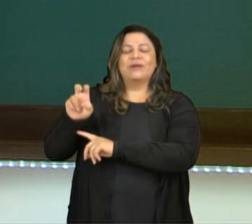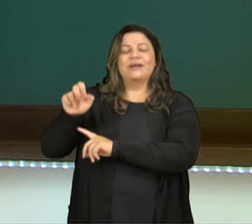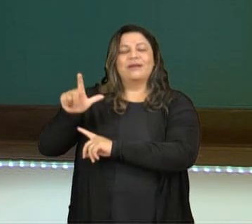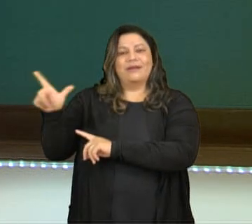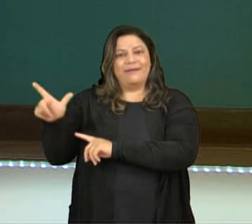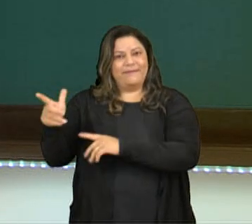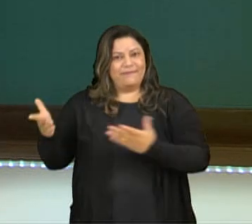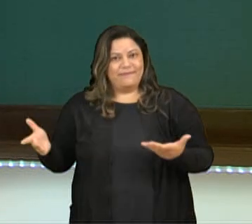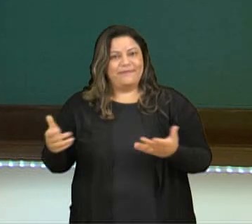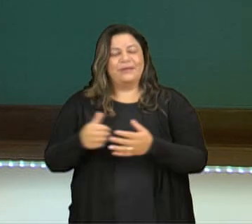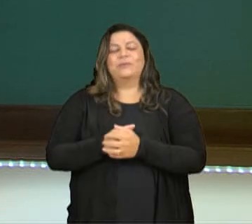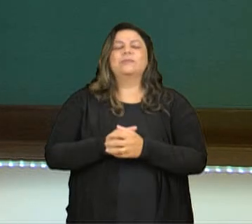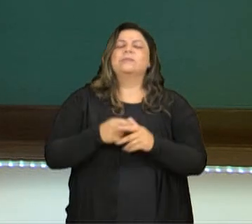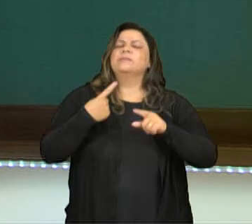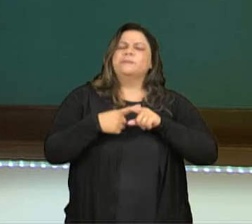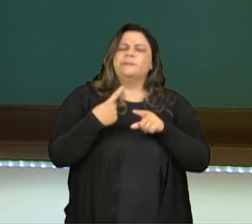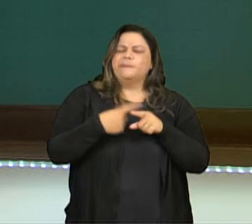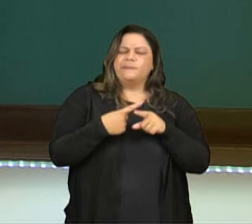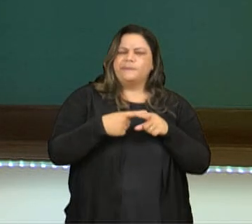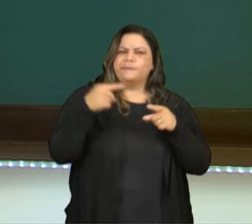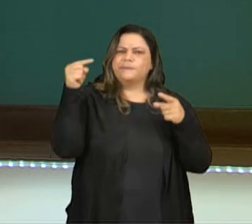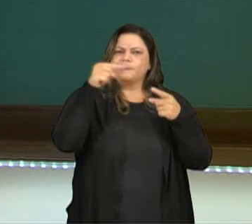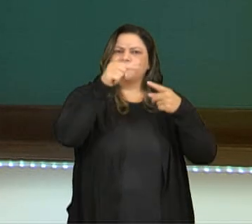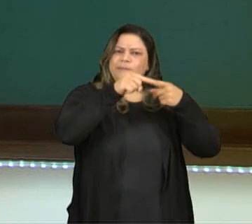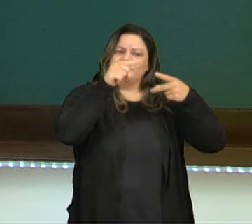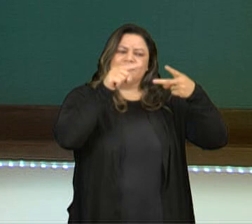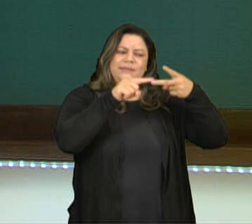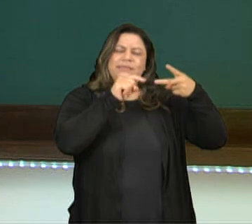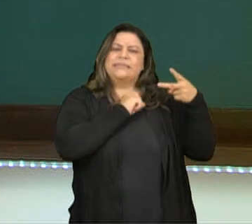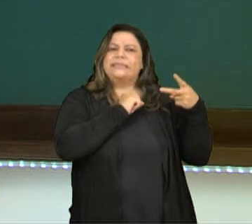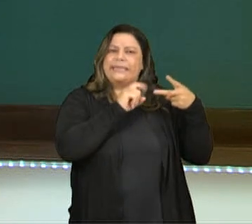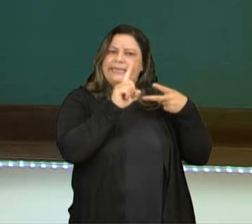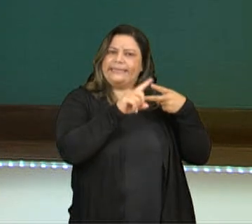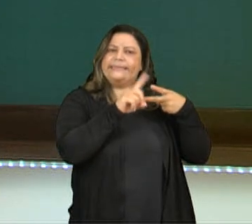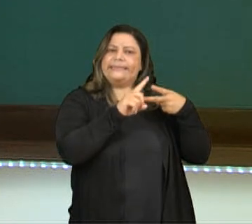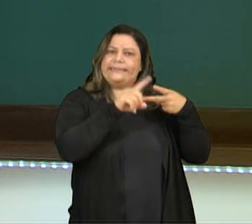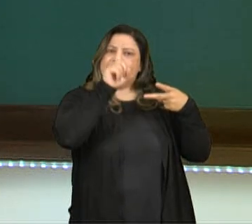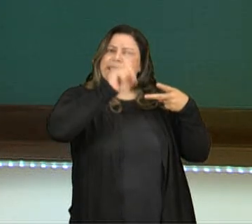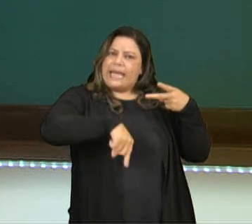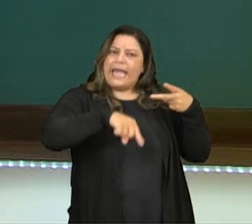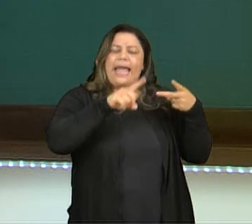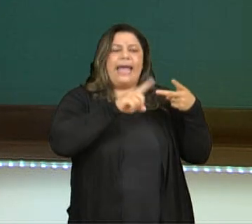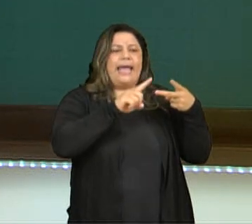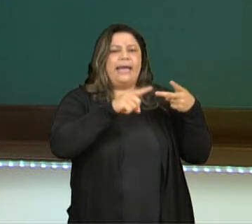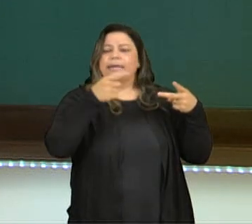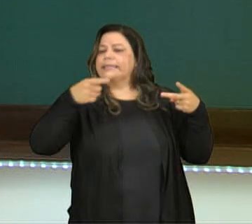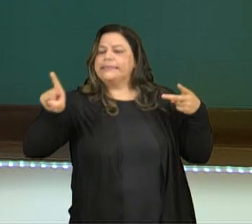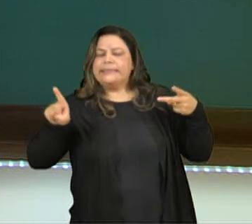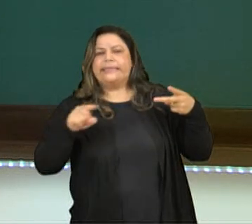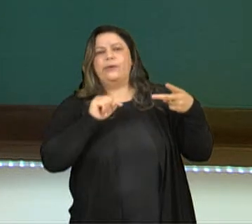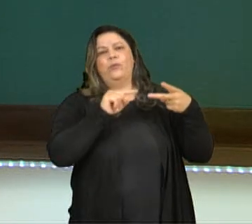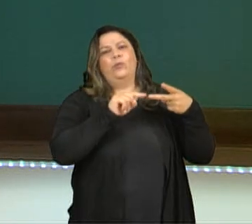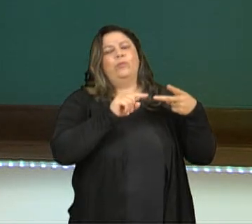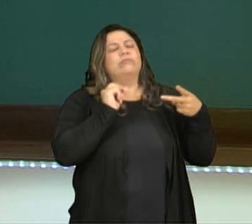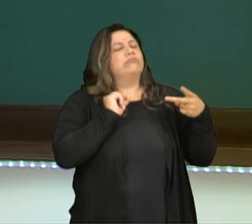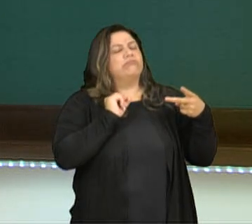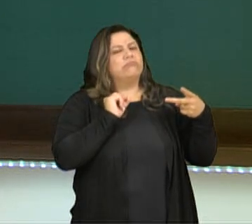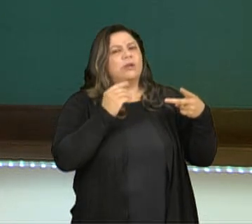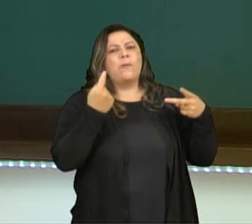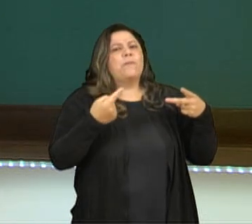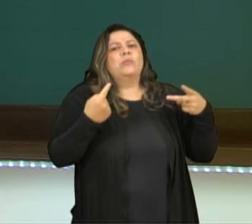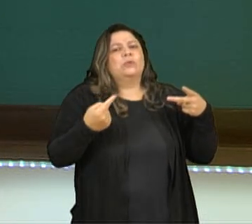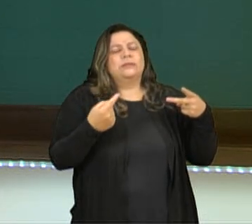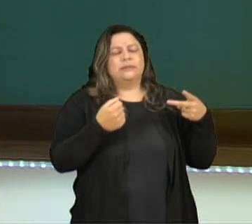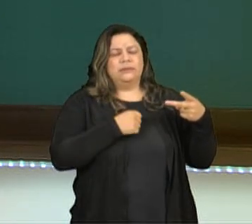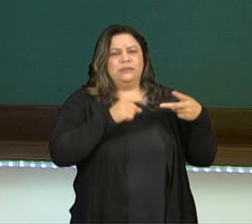natureza. Por que eu digo que um recurso é renovável? Por que eu digo que ele é não renovável? Tem a ver